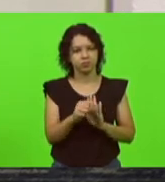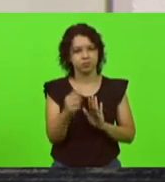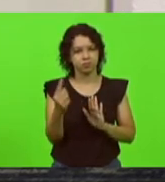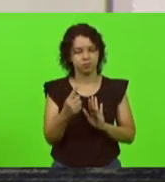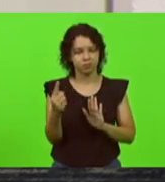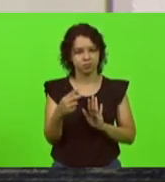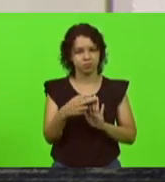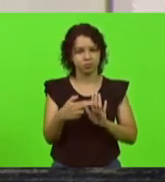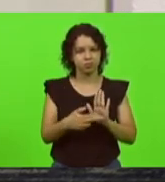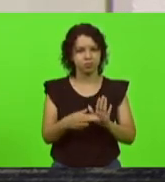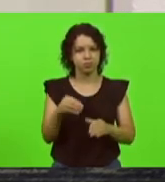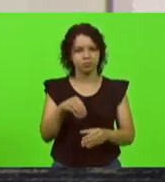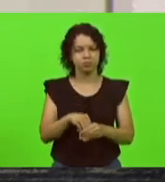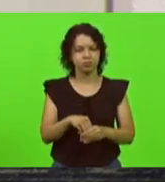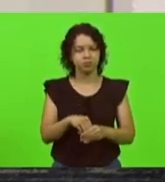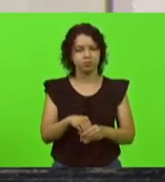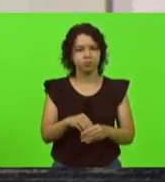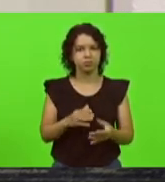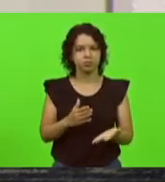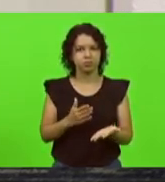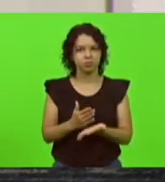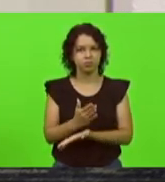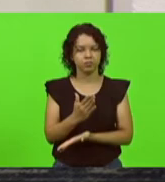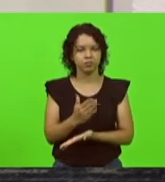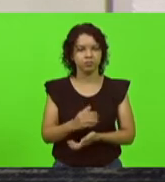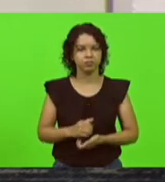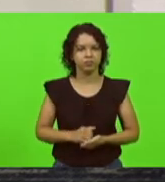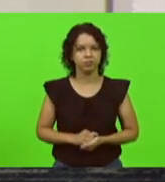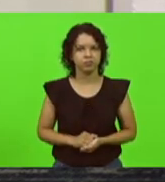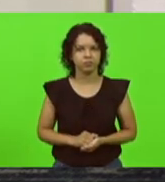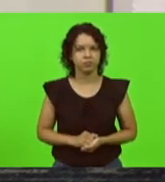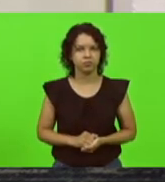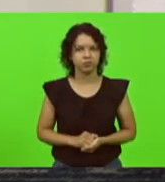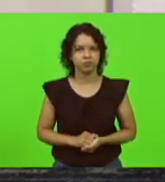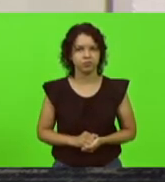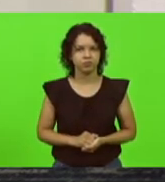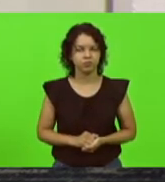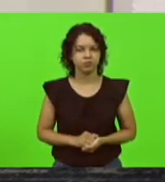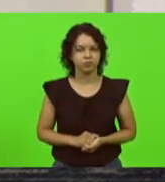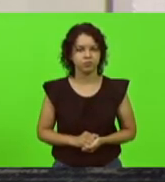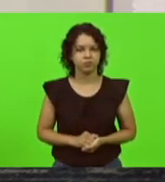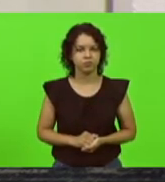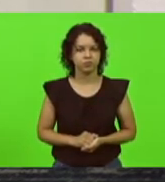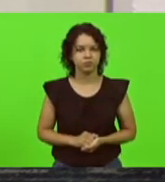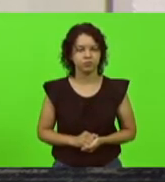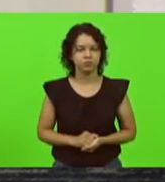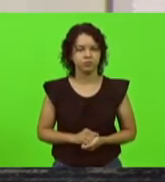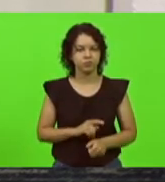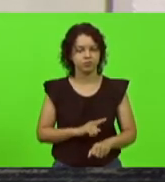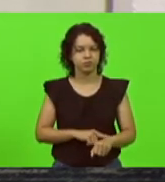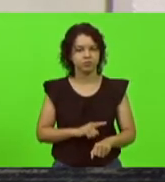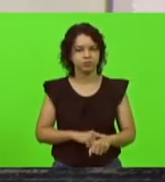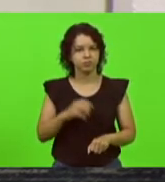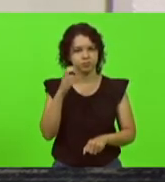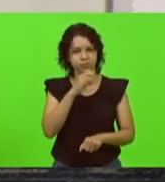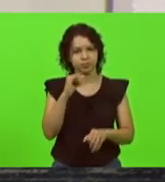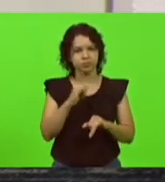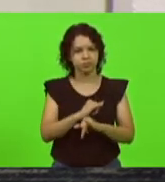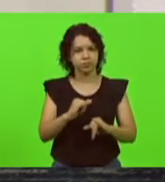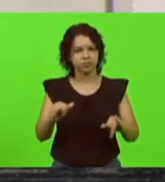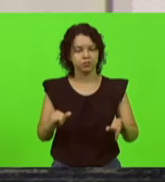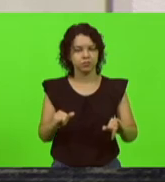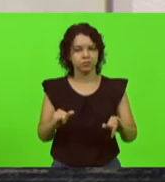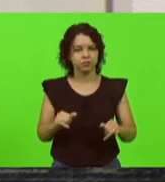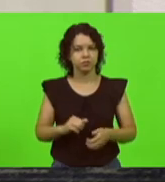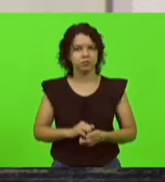Interno, declaro as atas como aprovadas. Horário das breves comunicações, não